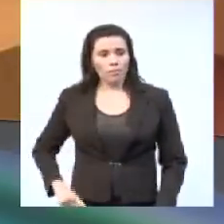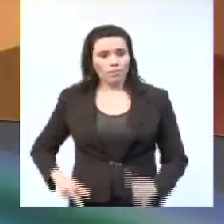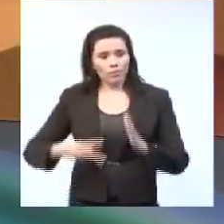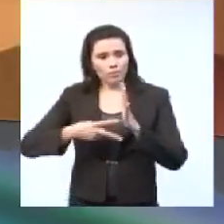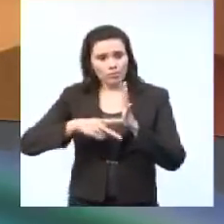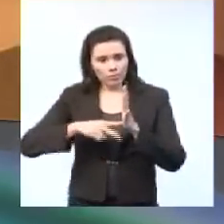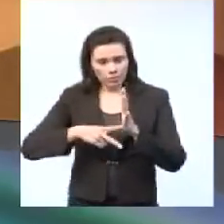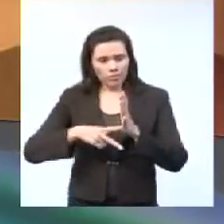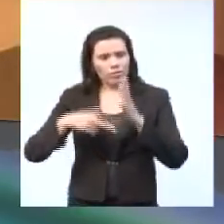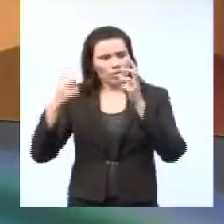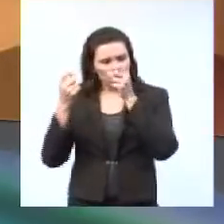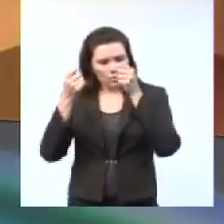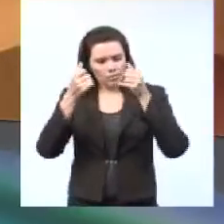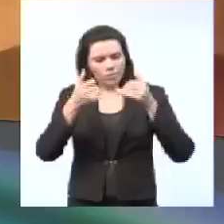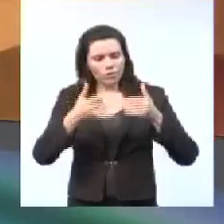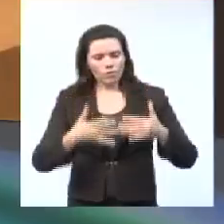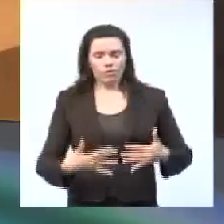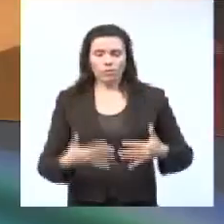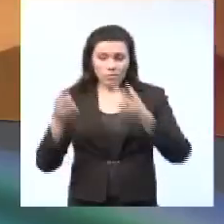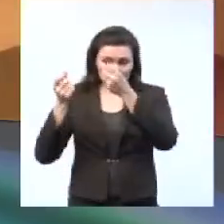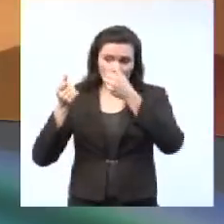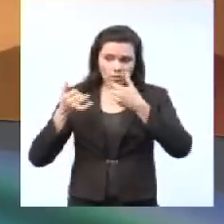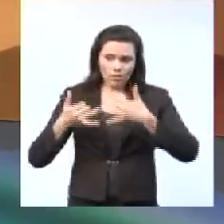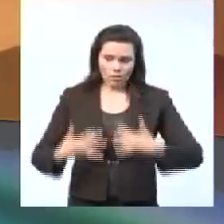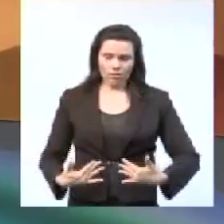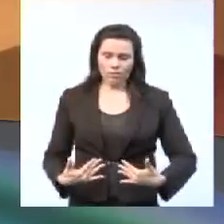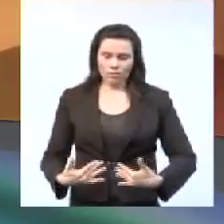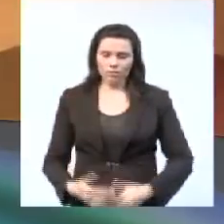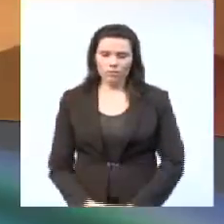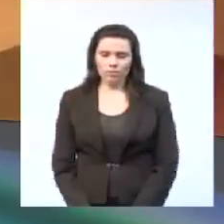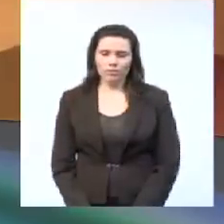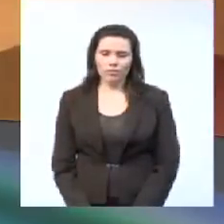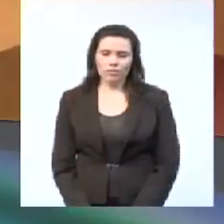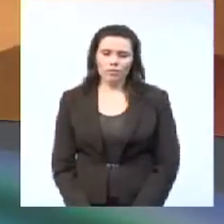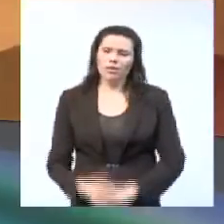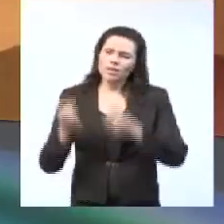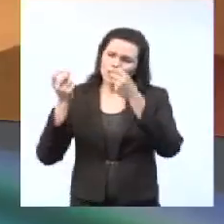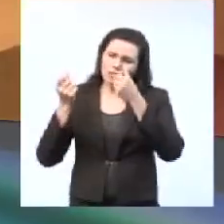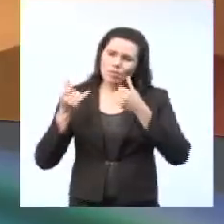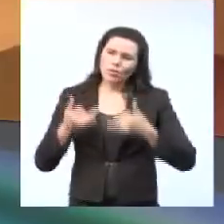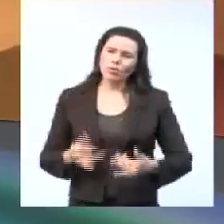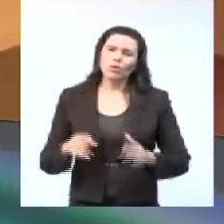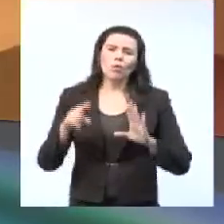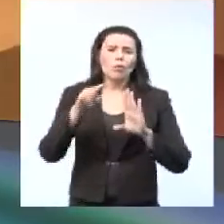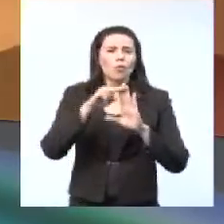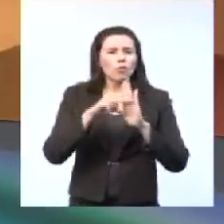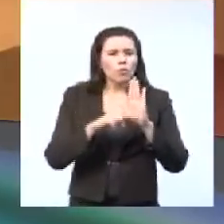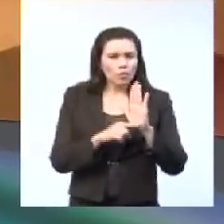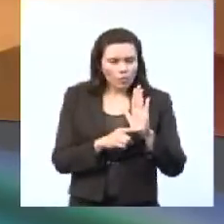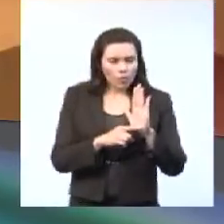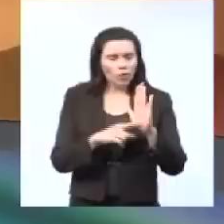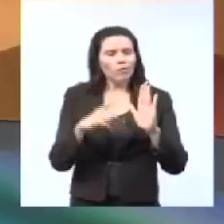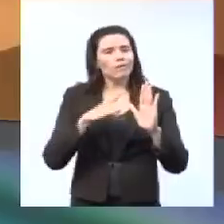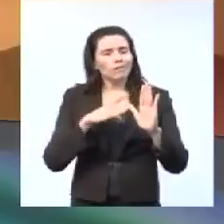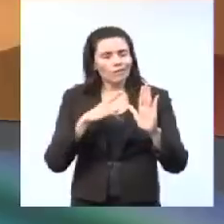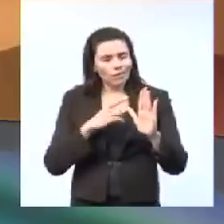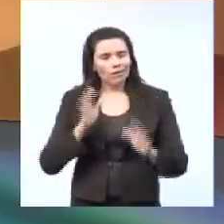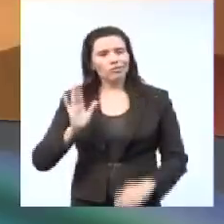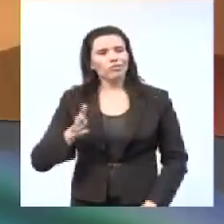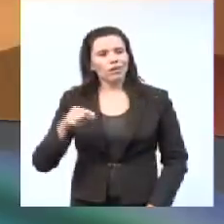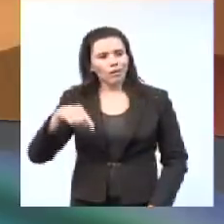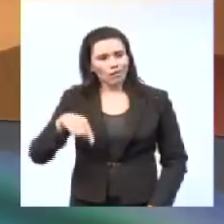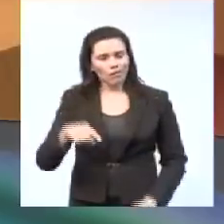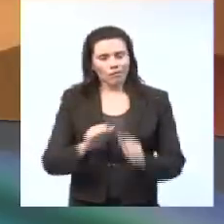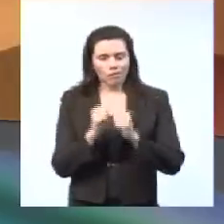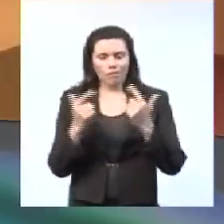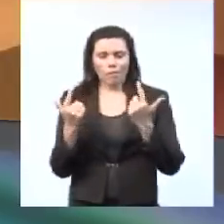posição, que o projeto já está na Assembleia Legislativa e que o que